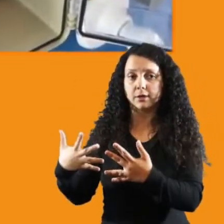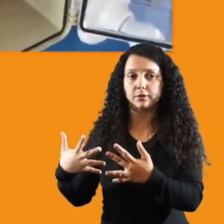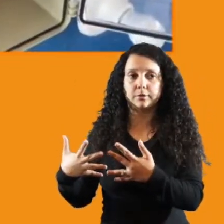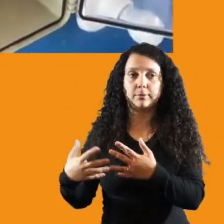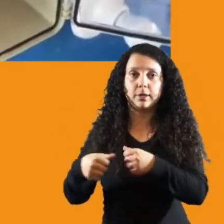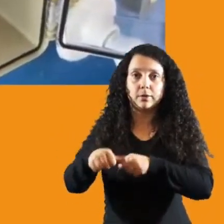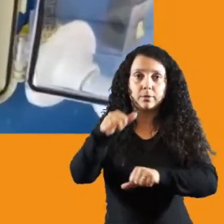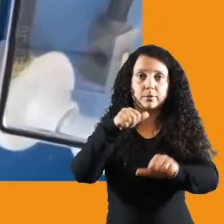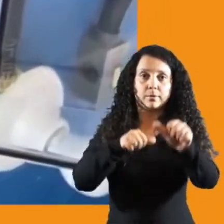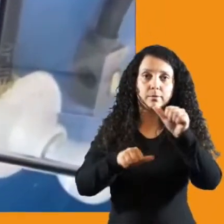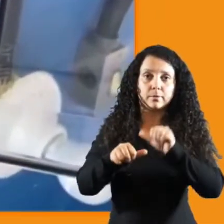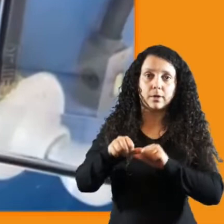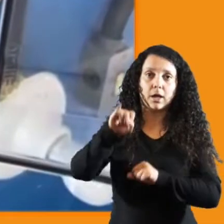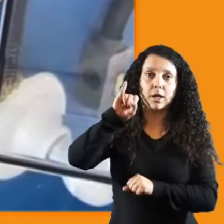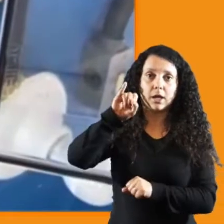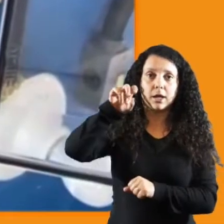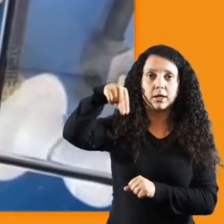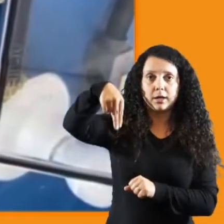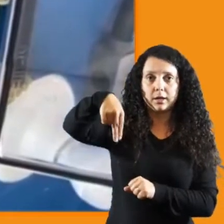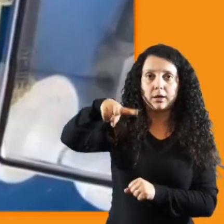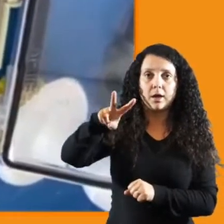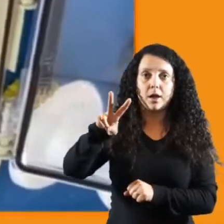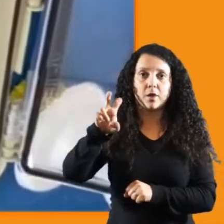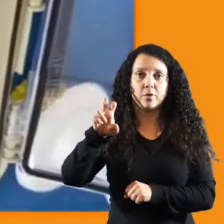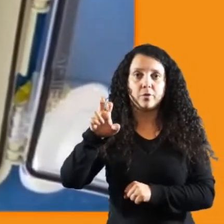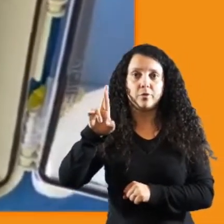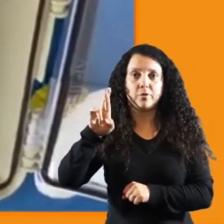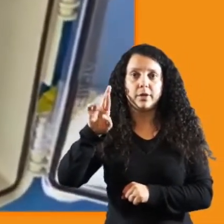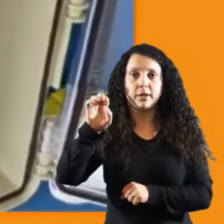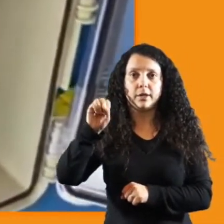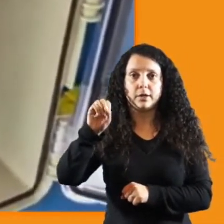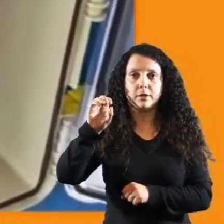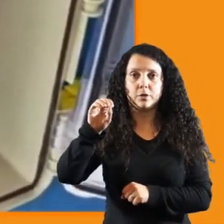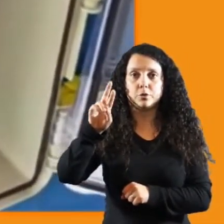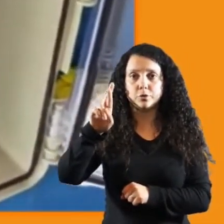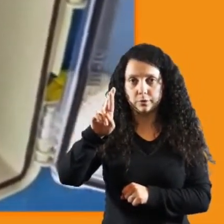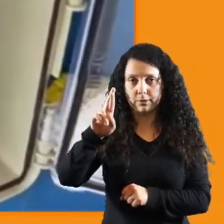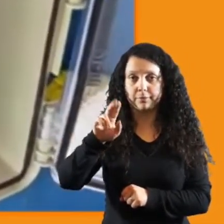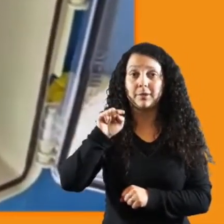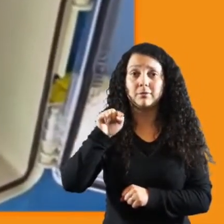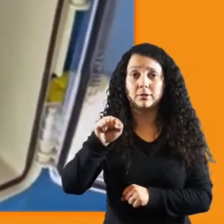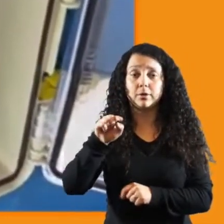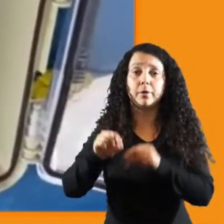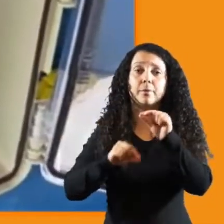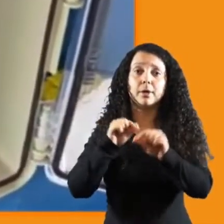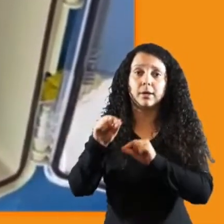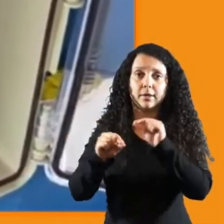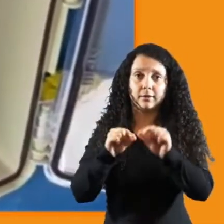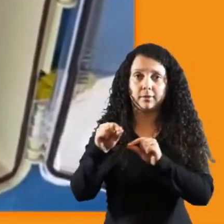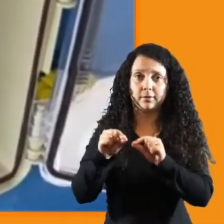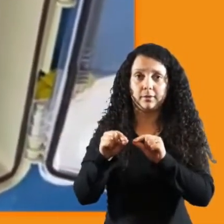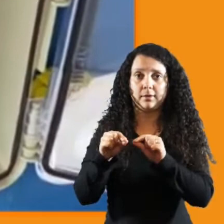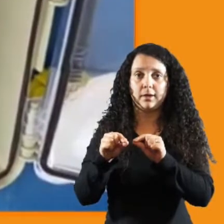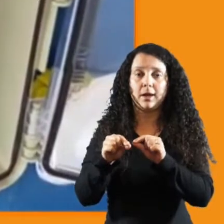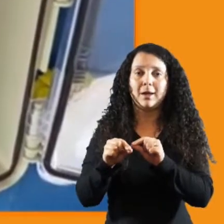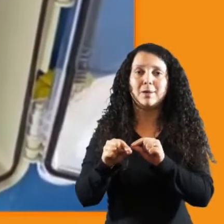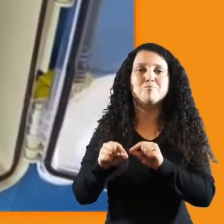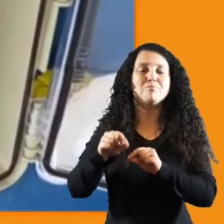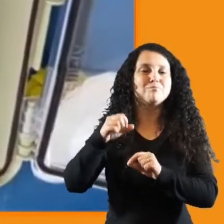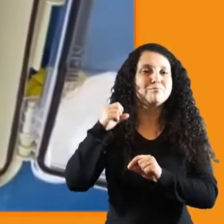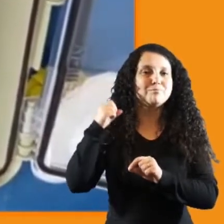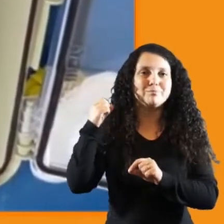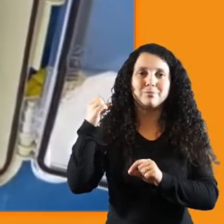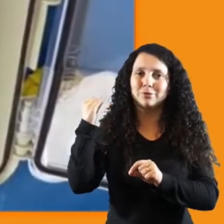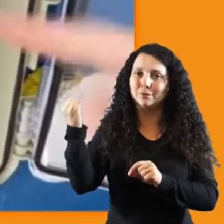Alan, para nós. Muito bem, vamos lá. O inversor, então, Potter, ele também é um elemento crucial, né, no